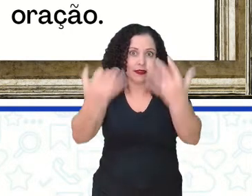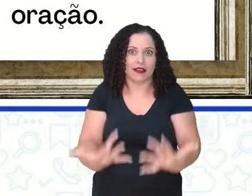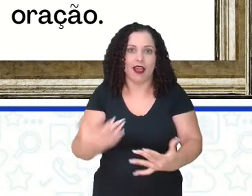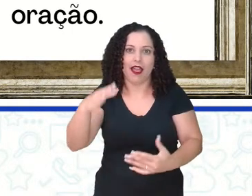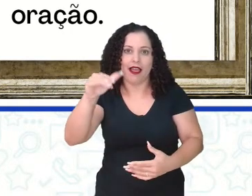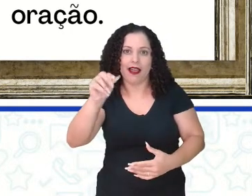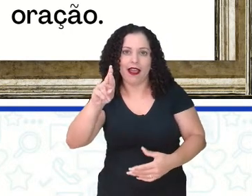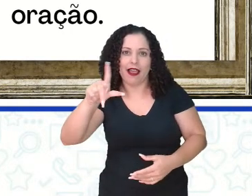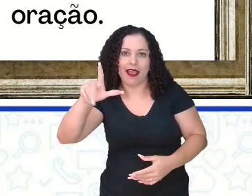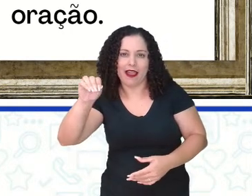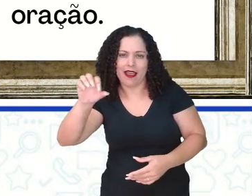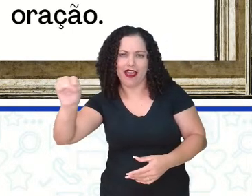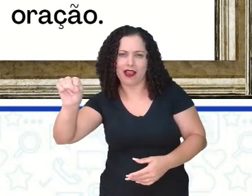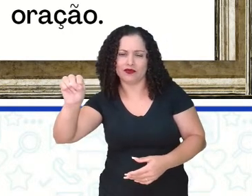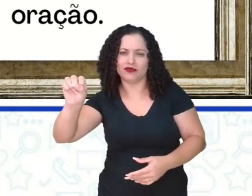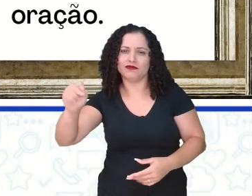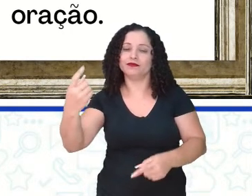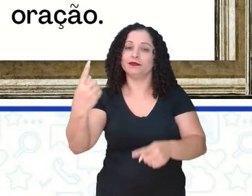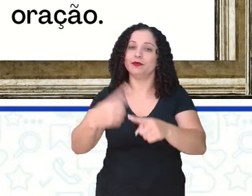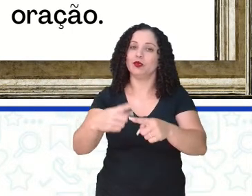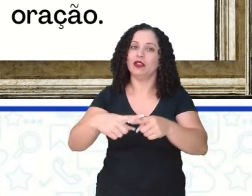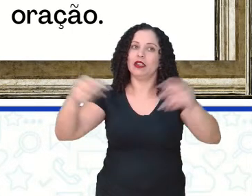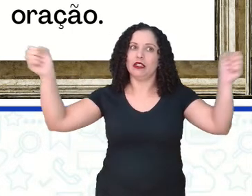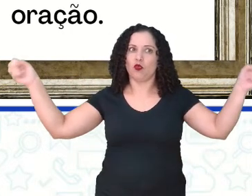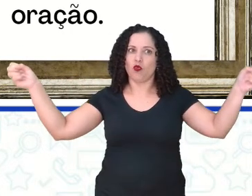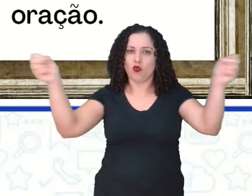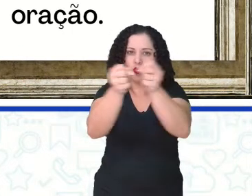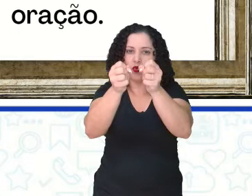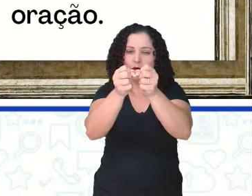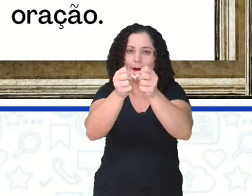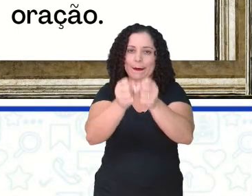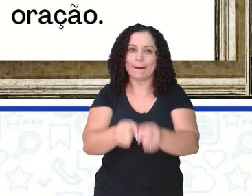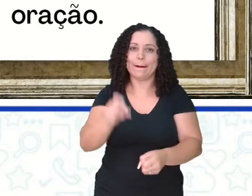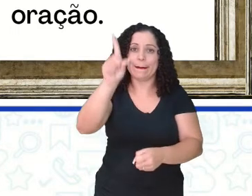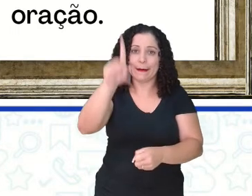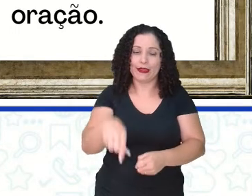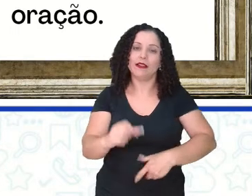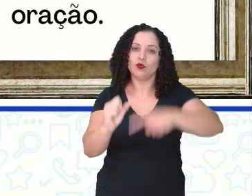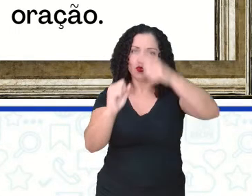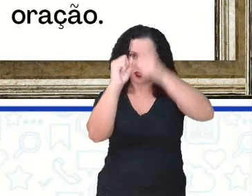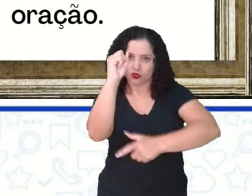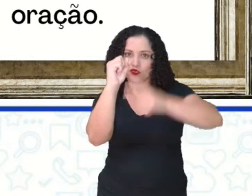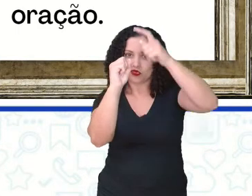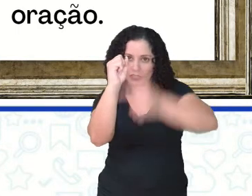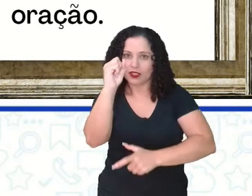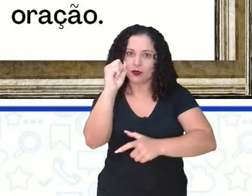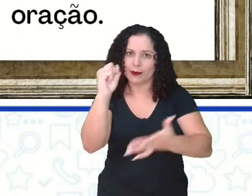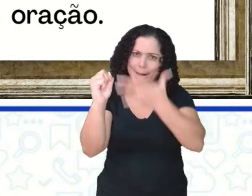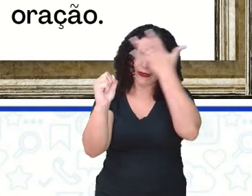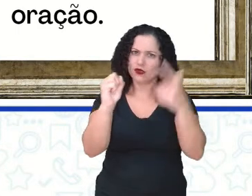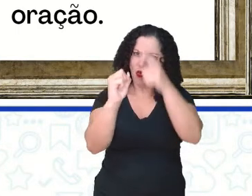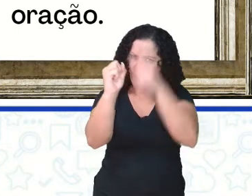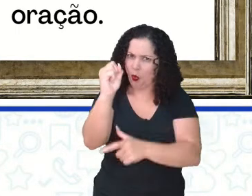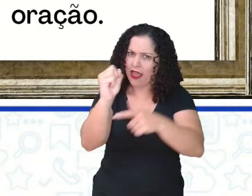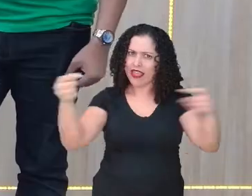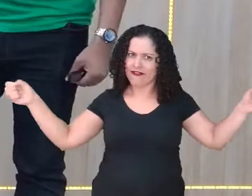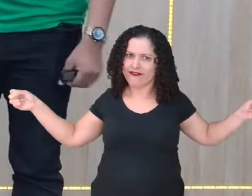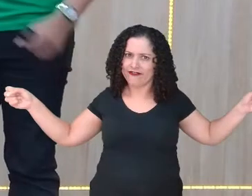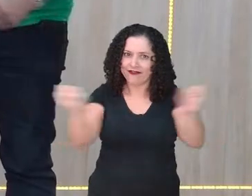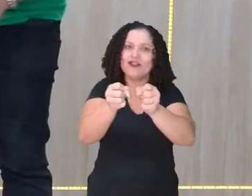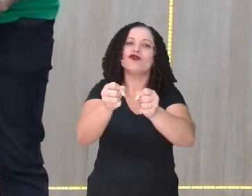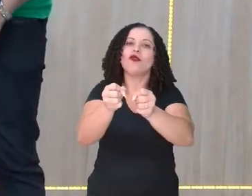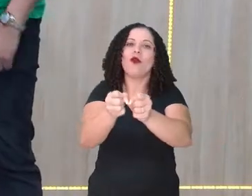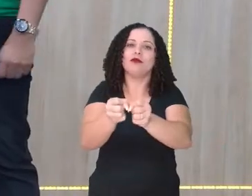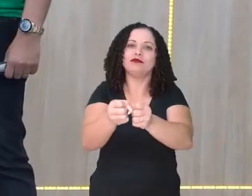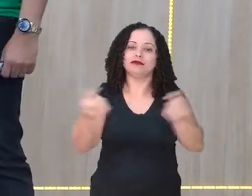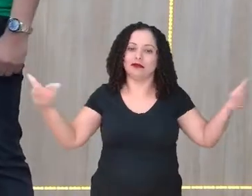who, ele tem que vir, ele exige a ideia de um sujeito. Algum sujeito foi lá e fechou essa janela e eu fiquei